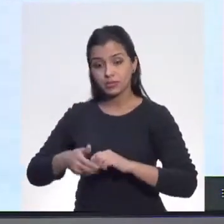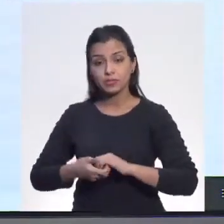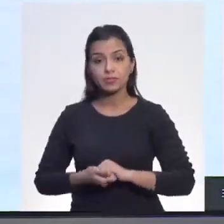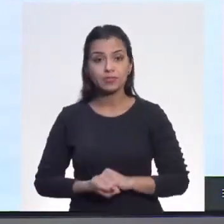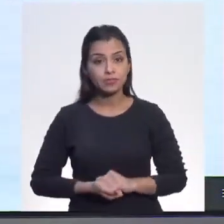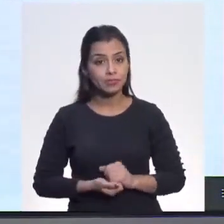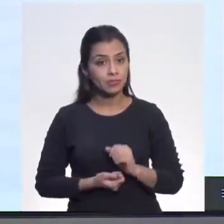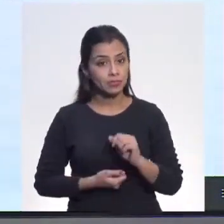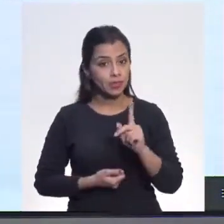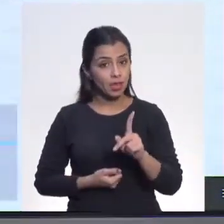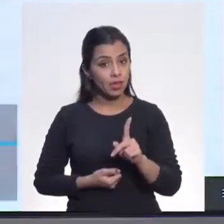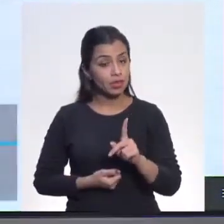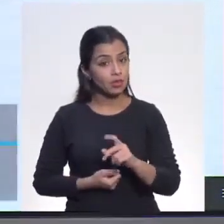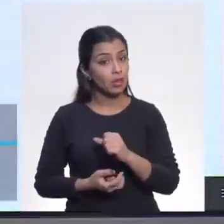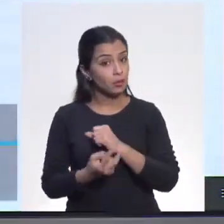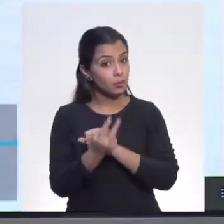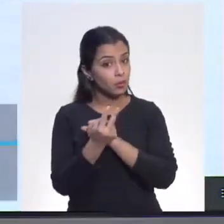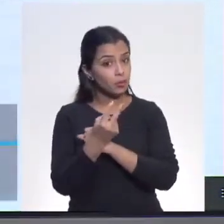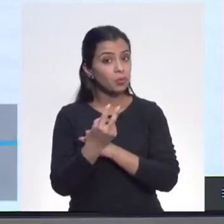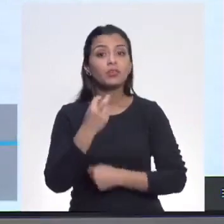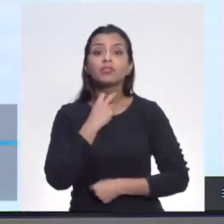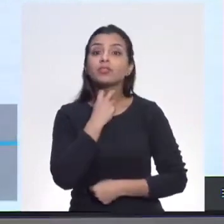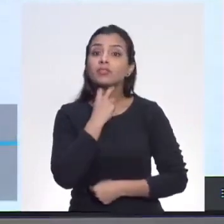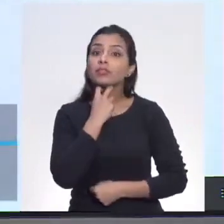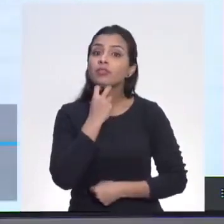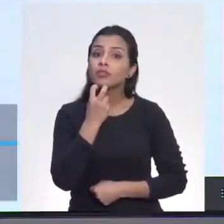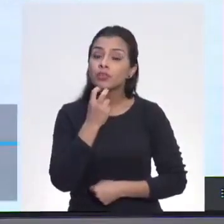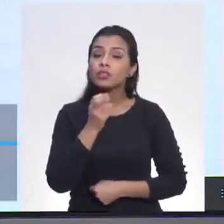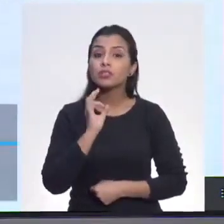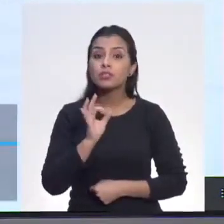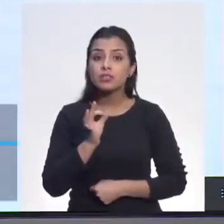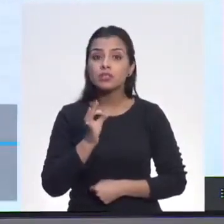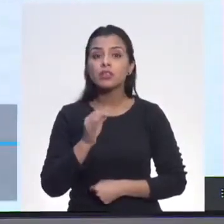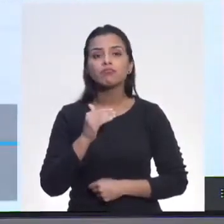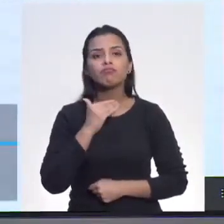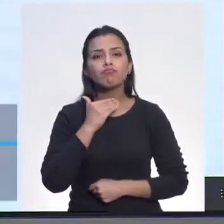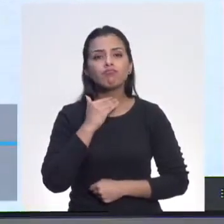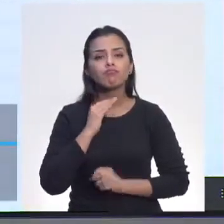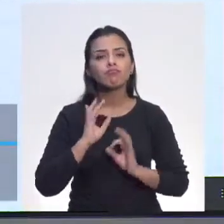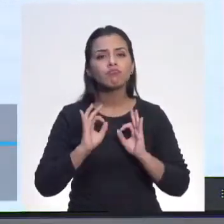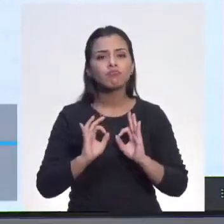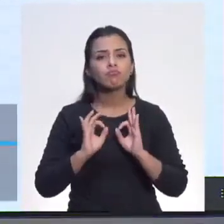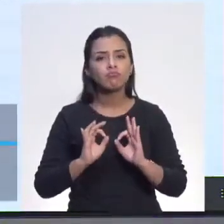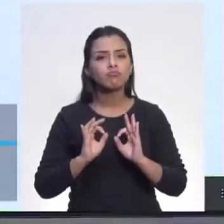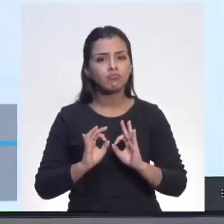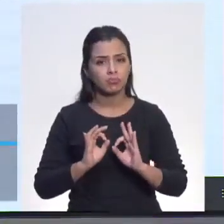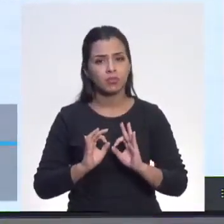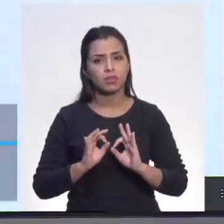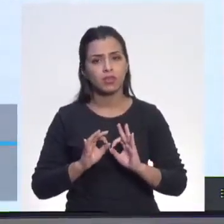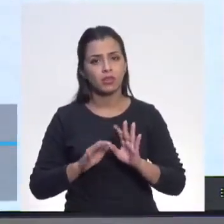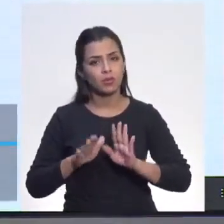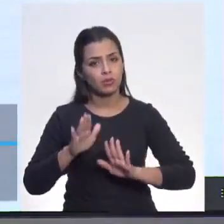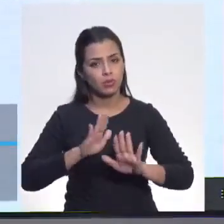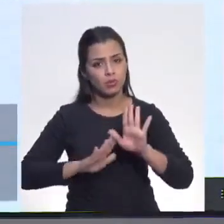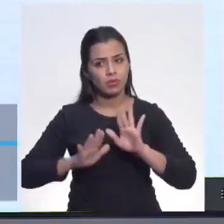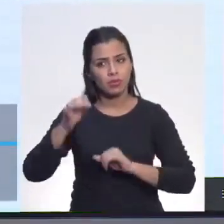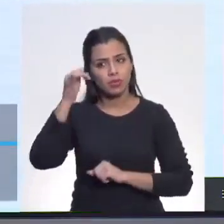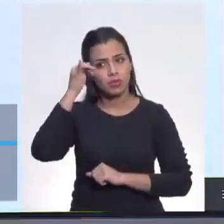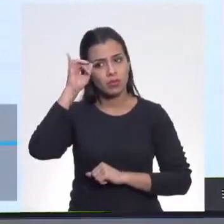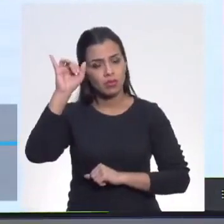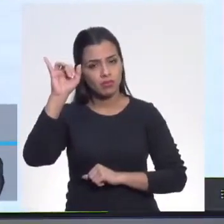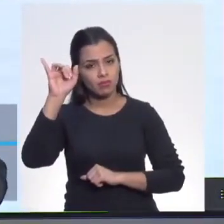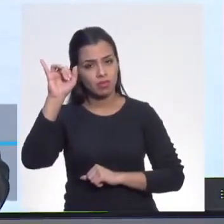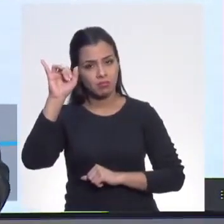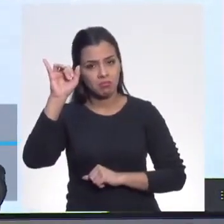isso, gente, cuidem bem das cordas vocais. As pregas vocais devem estar sempre afinadíssimas aí, tá? Evitem aí qualquer tipo de lesão,